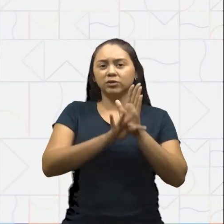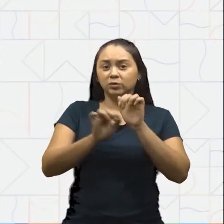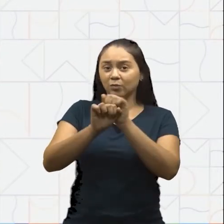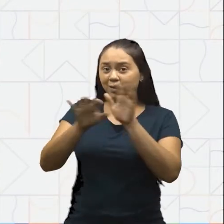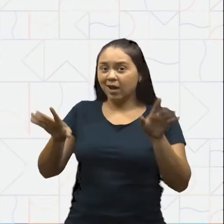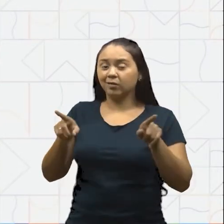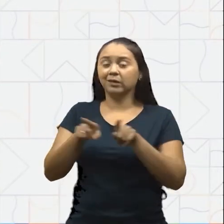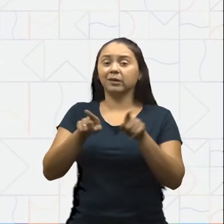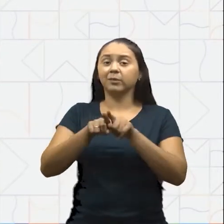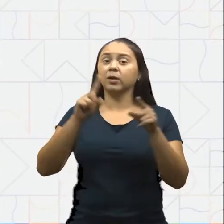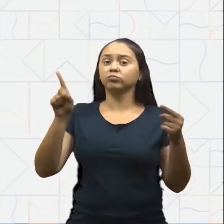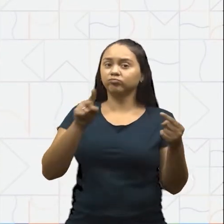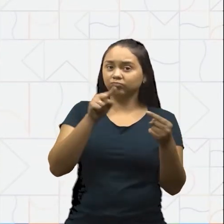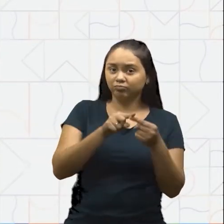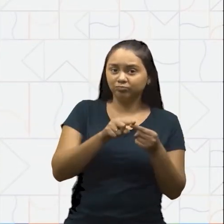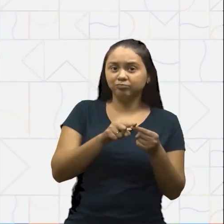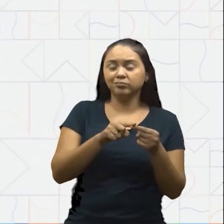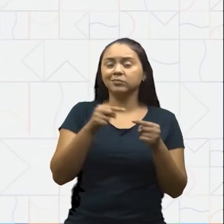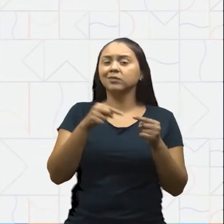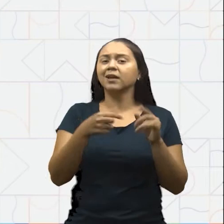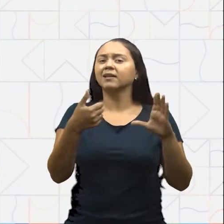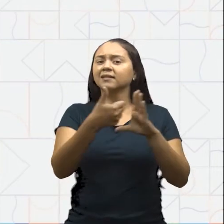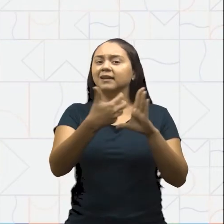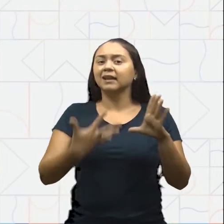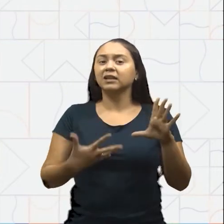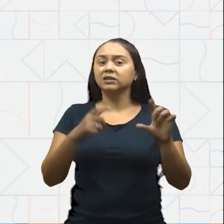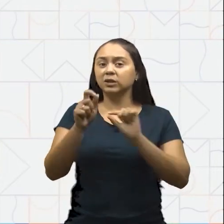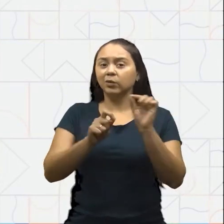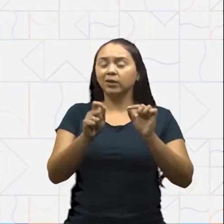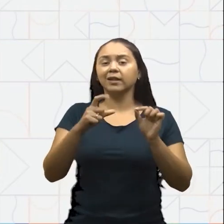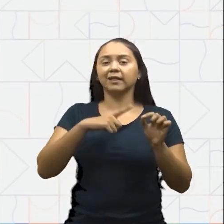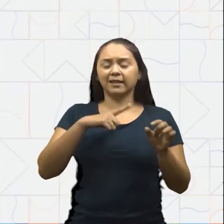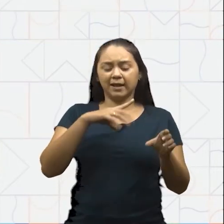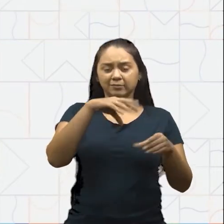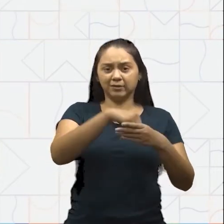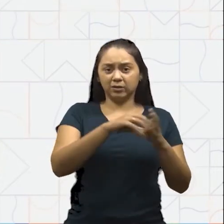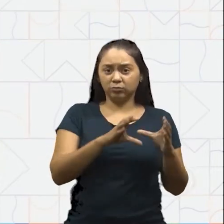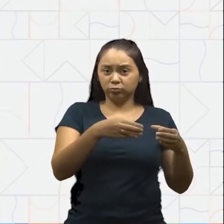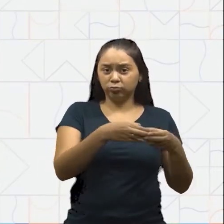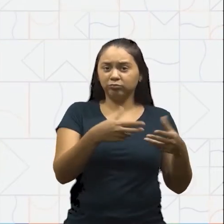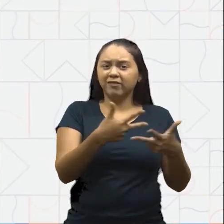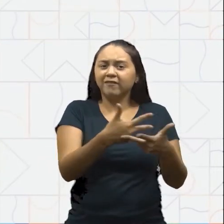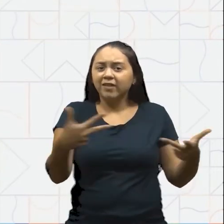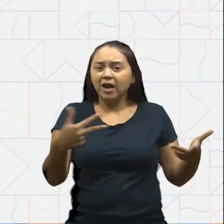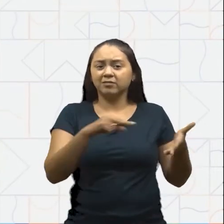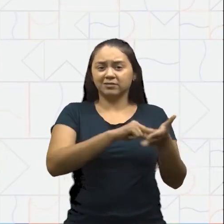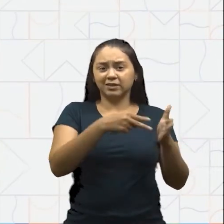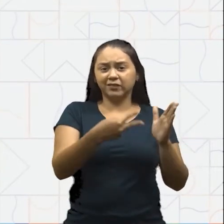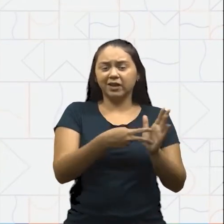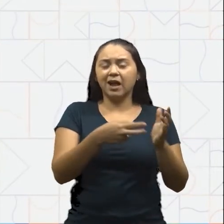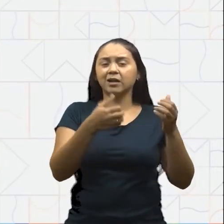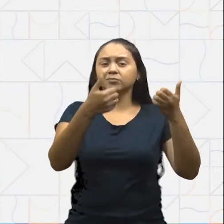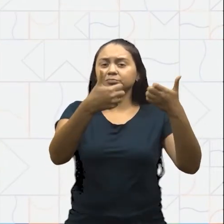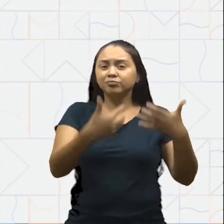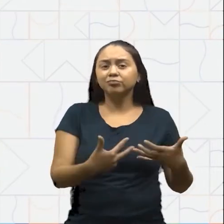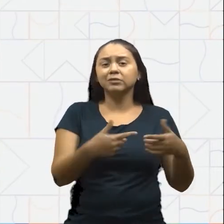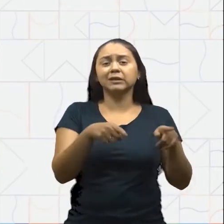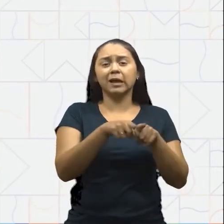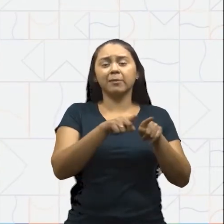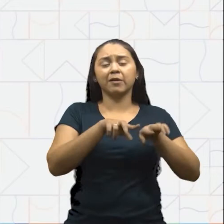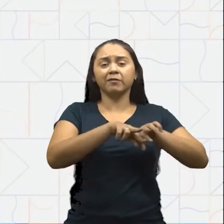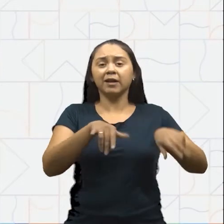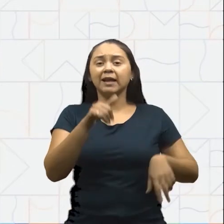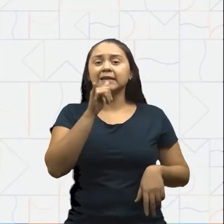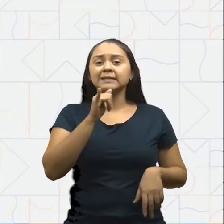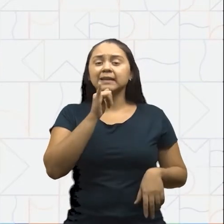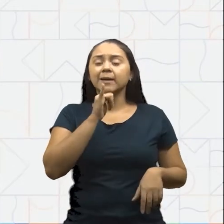e objetivo. Ele se caracteriza por ser um conjunto de significados, explicações e exemplos referentes a